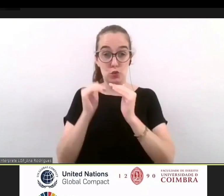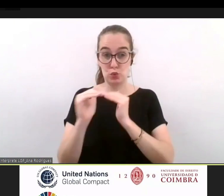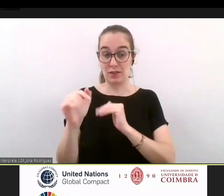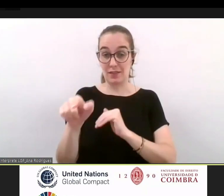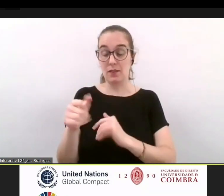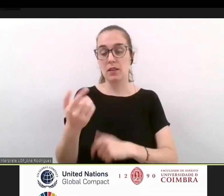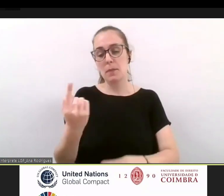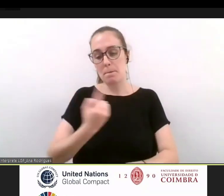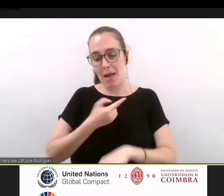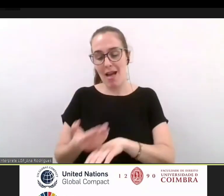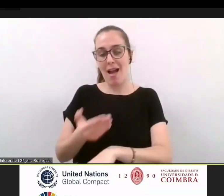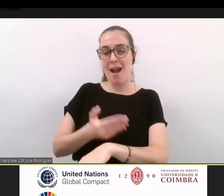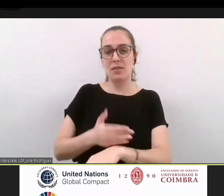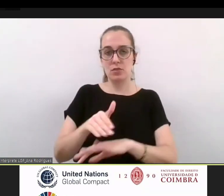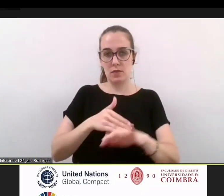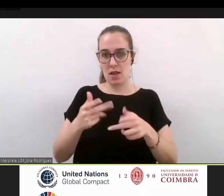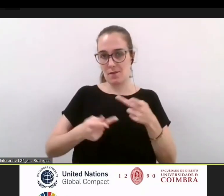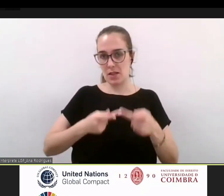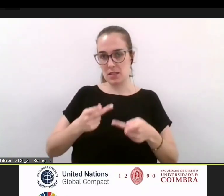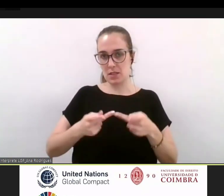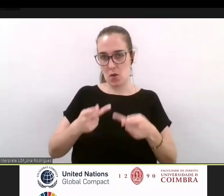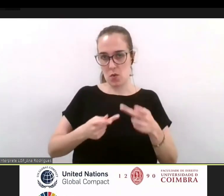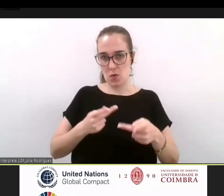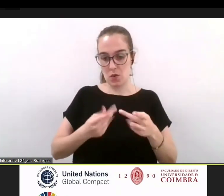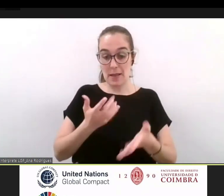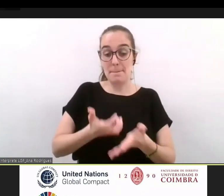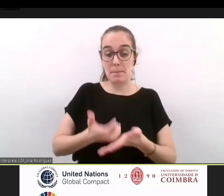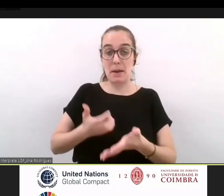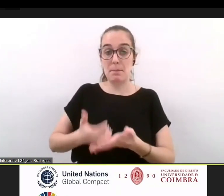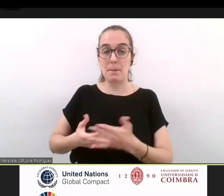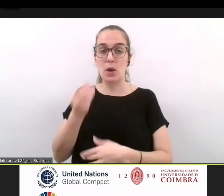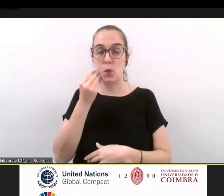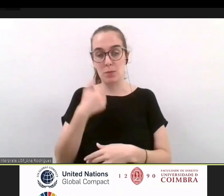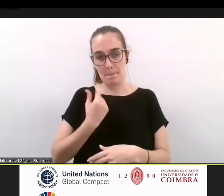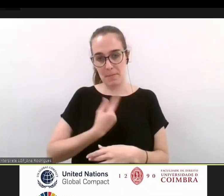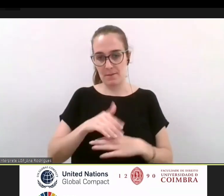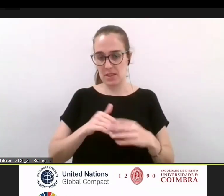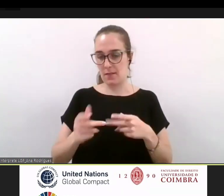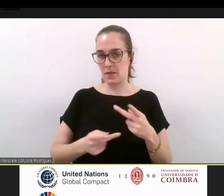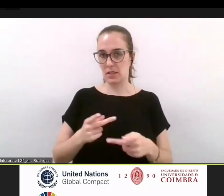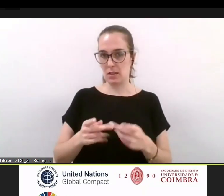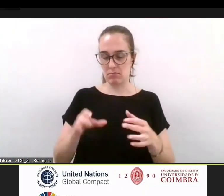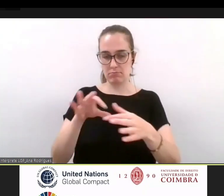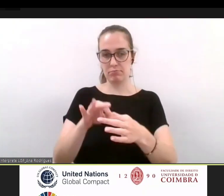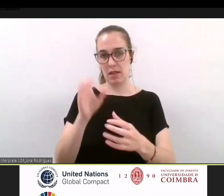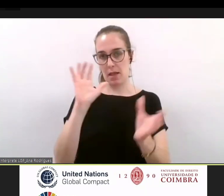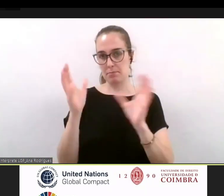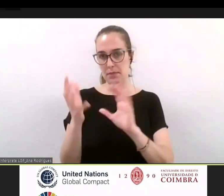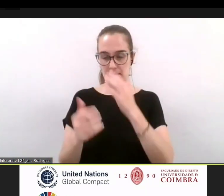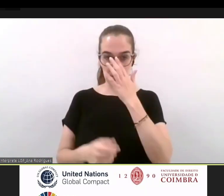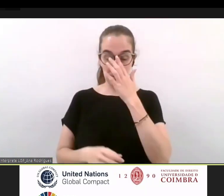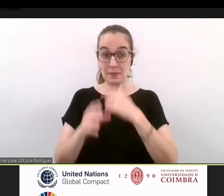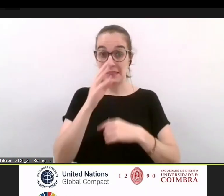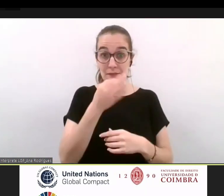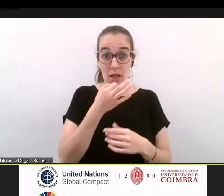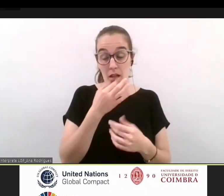tenho que fazer uma avaliação dos impactos dessas políticas na área ambiental, se eu estiver a